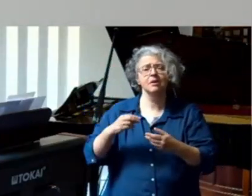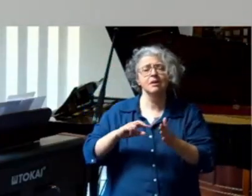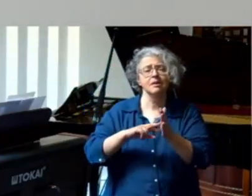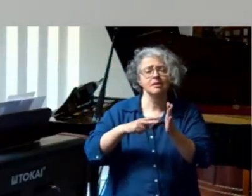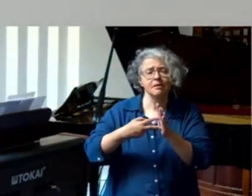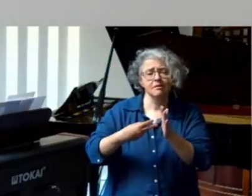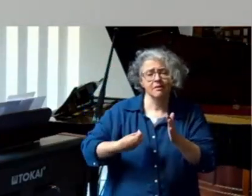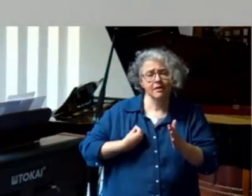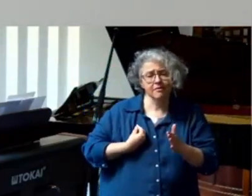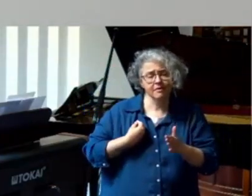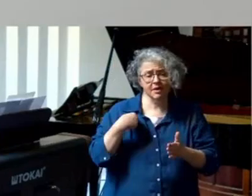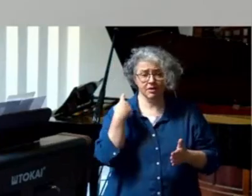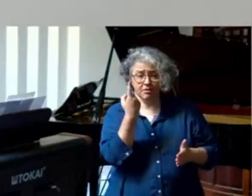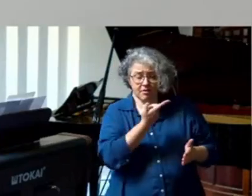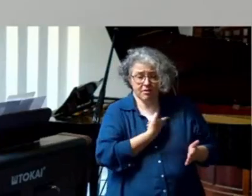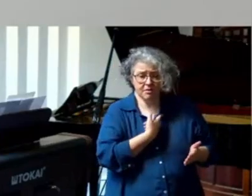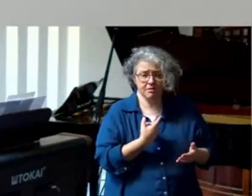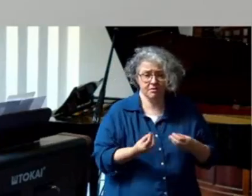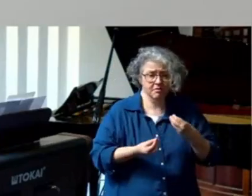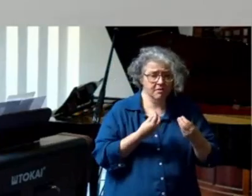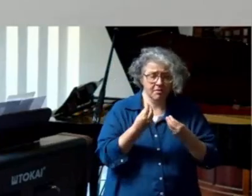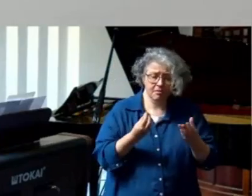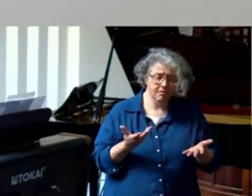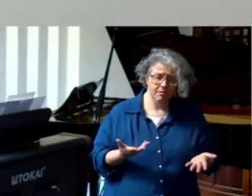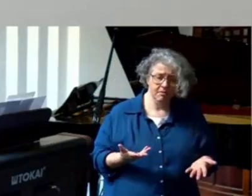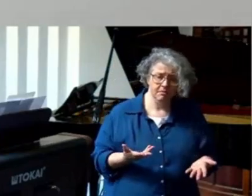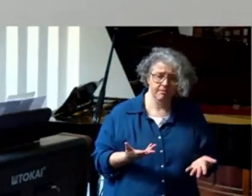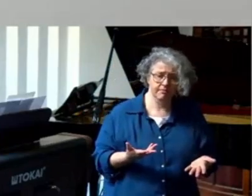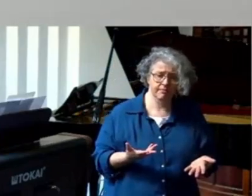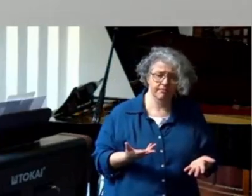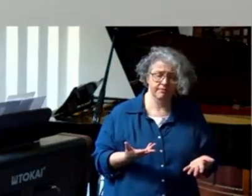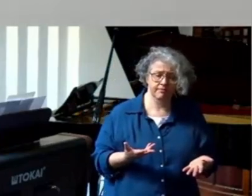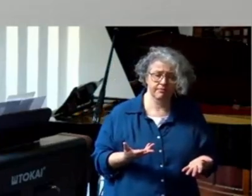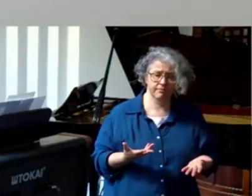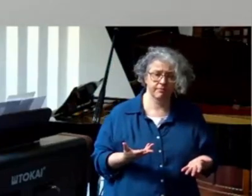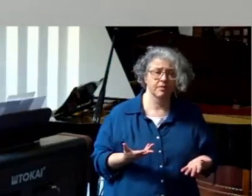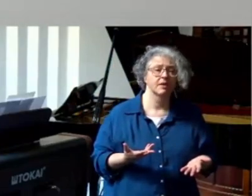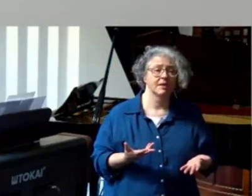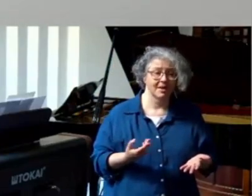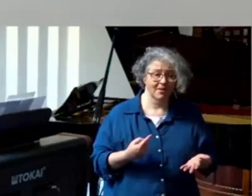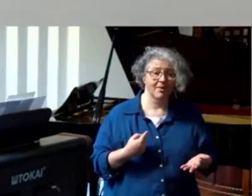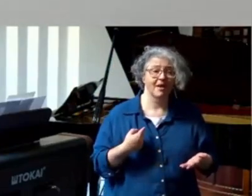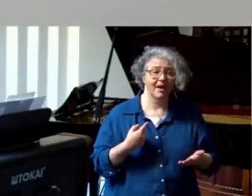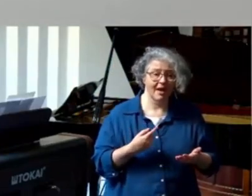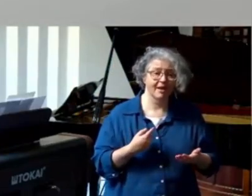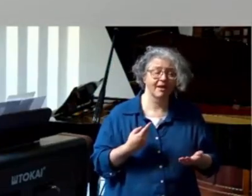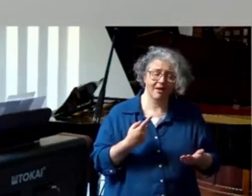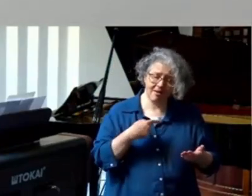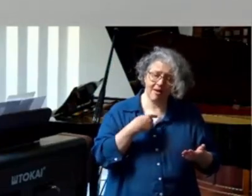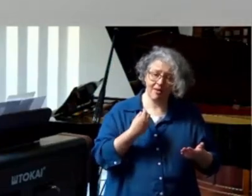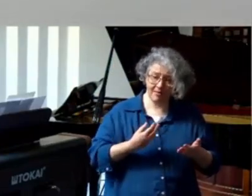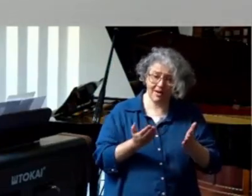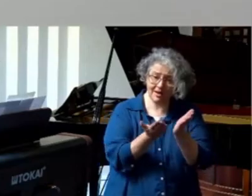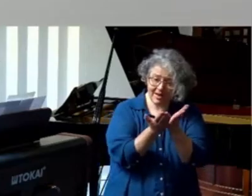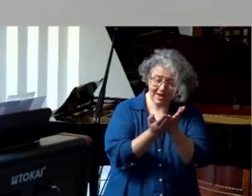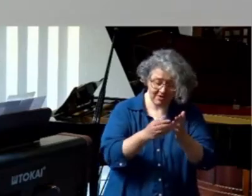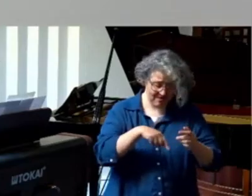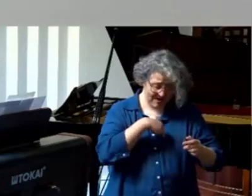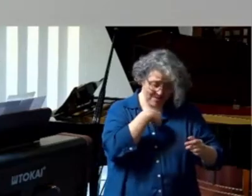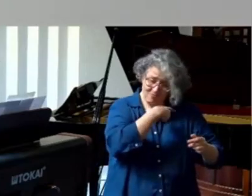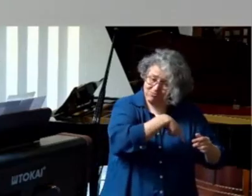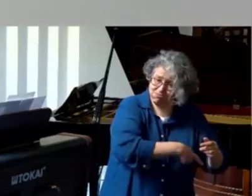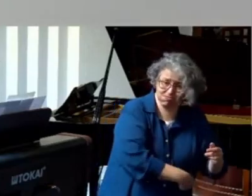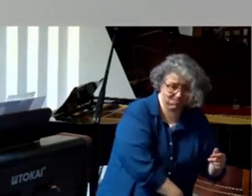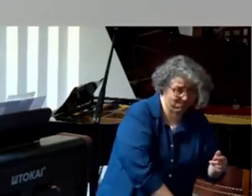vida nunca é demais e para os cristãos é essencial. Essencial. O